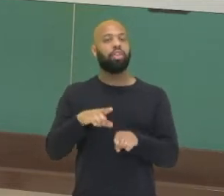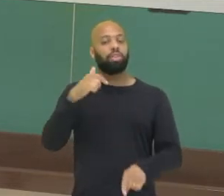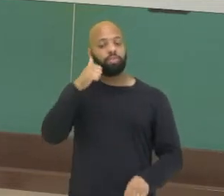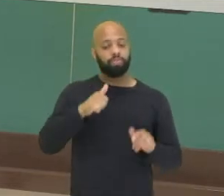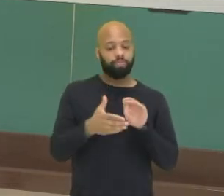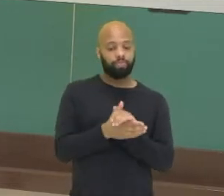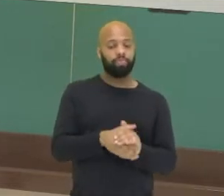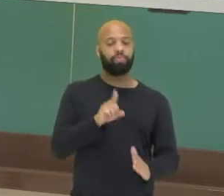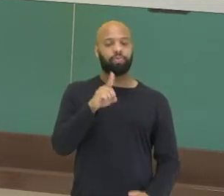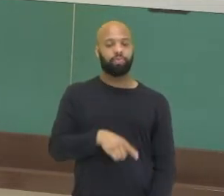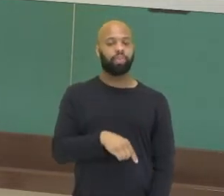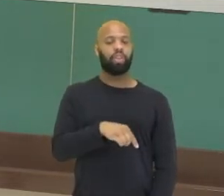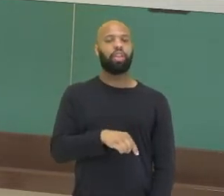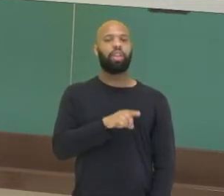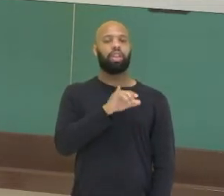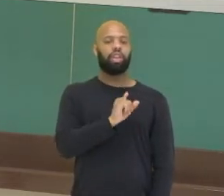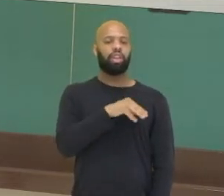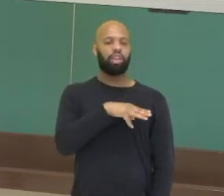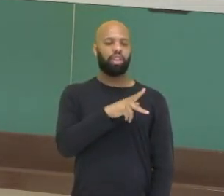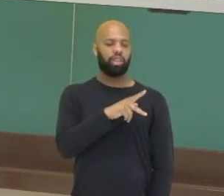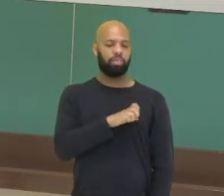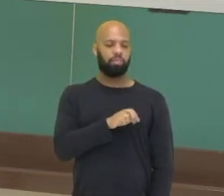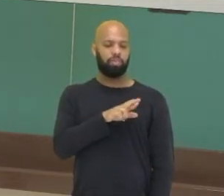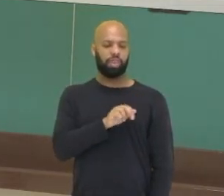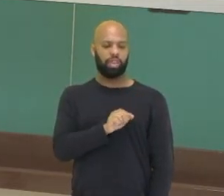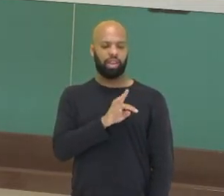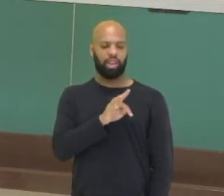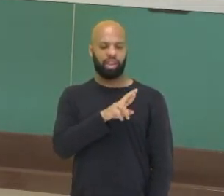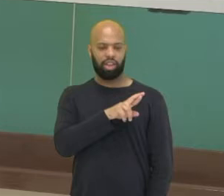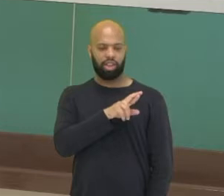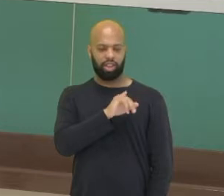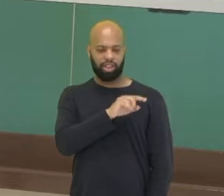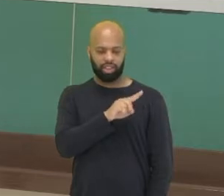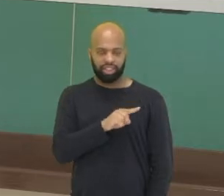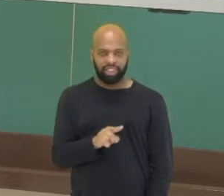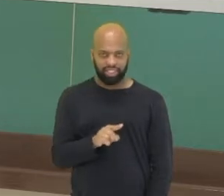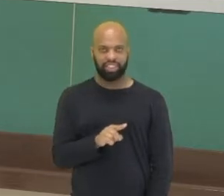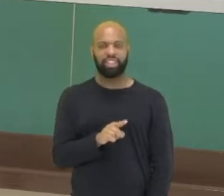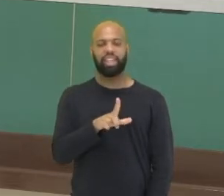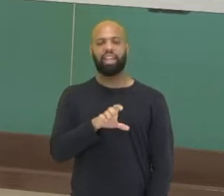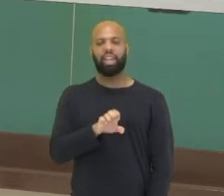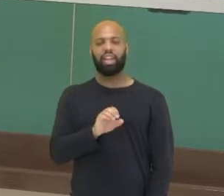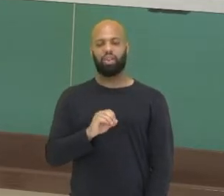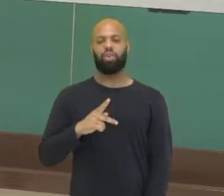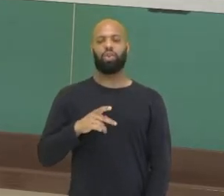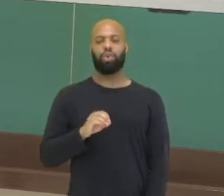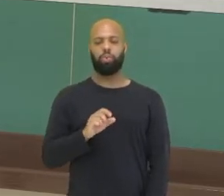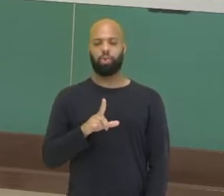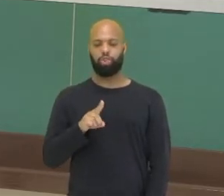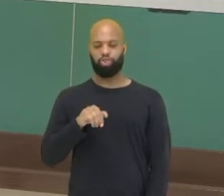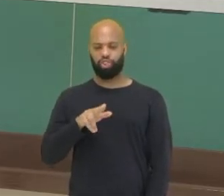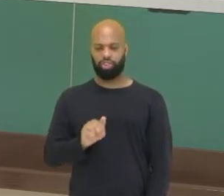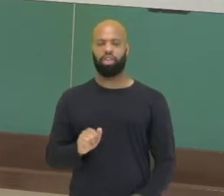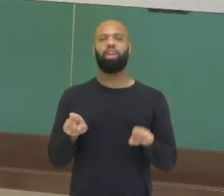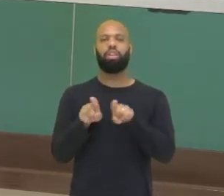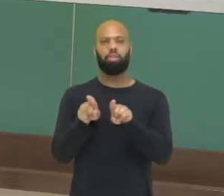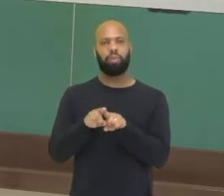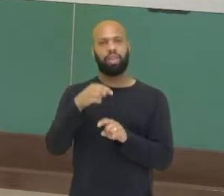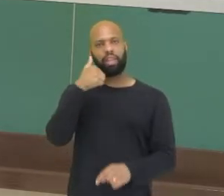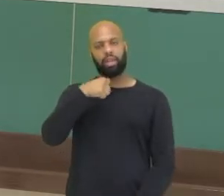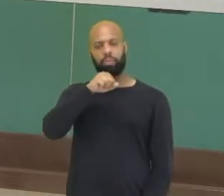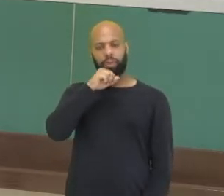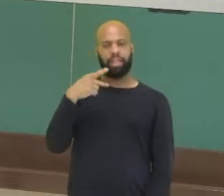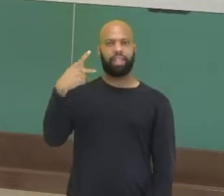que é próximo ao Riacho Ipiranga, aonde Dom Pedro proclamou a nossa independência no